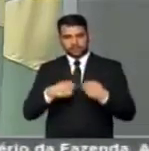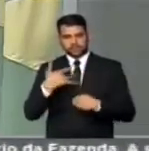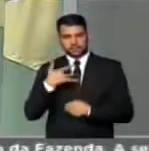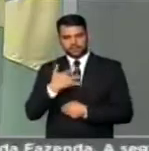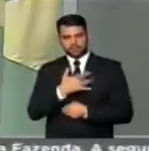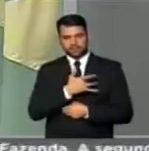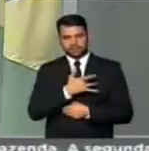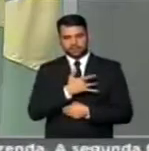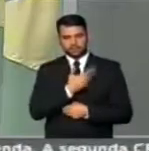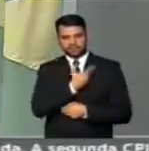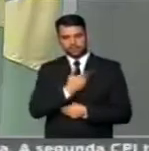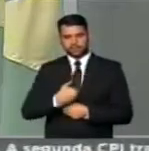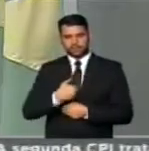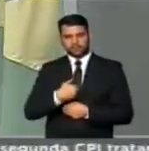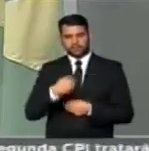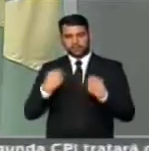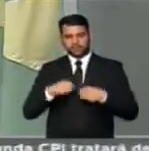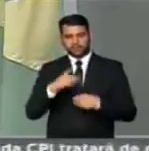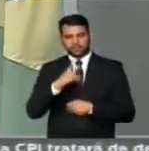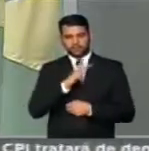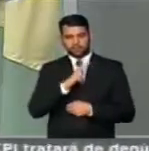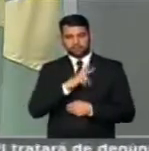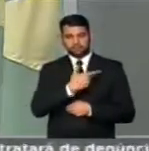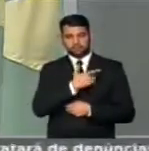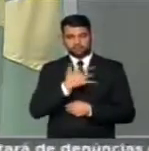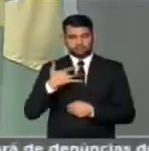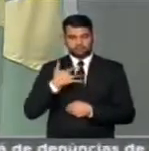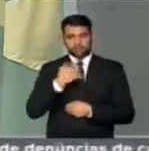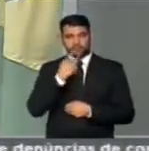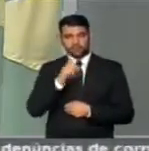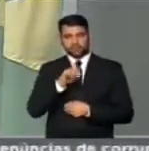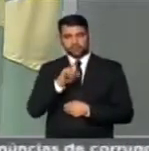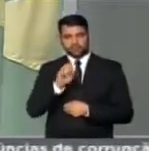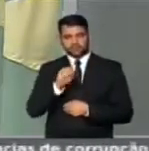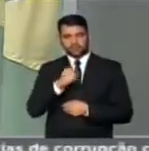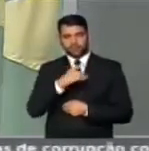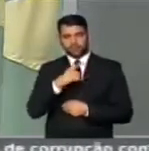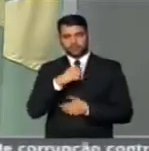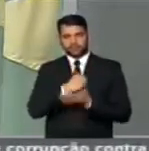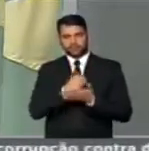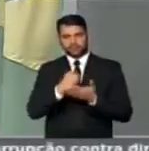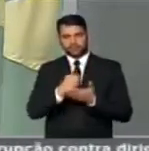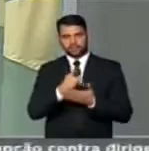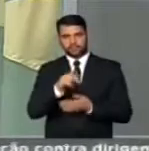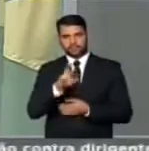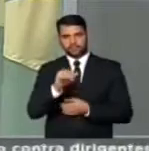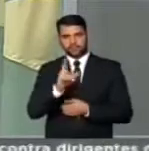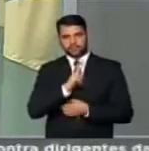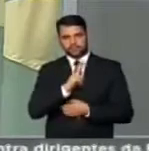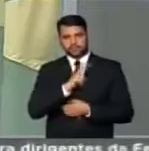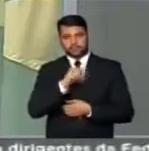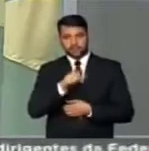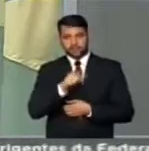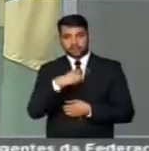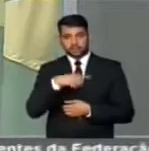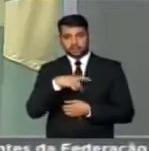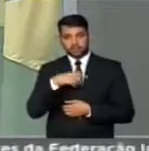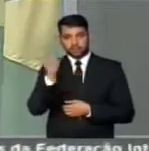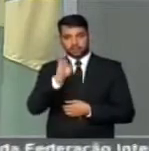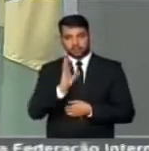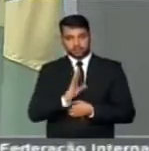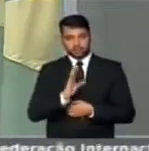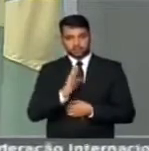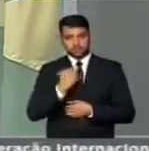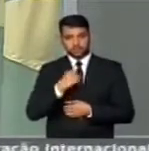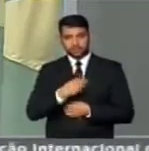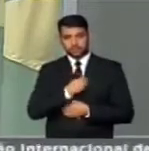saúde pública, vai contratar saúde privada. Quando precisa de previdência pública, vai contratar previdência privada. É esse país